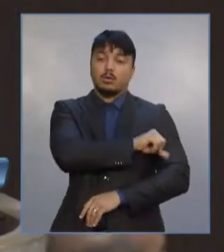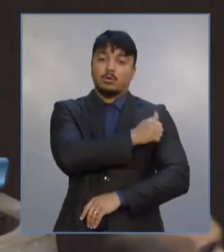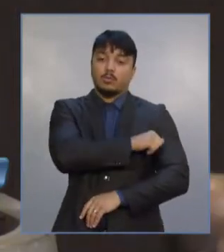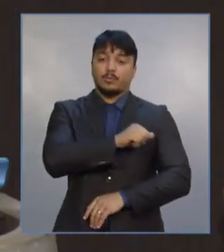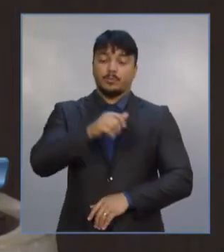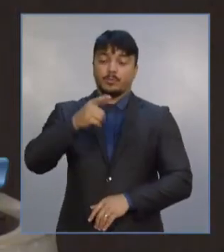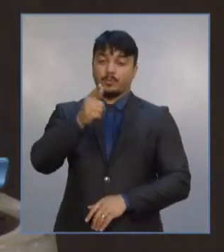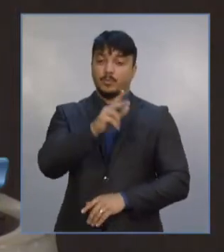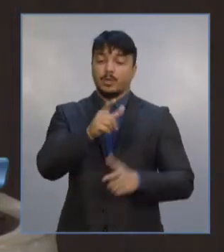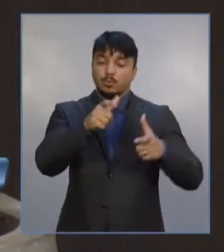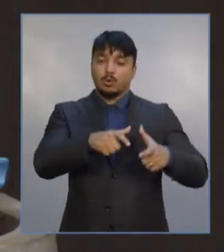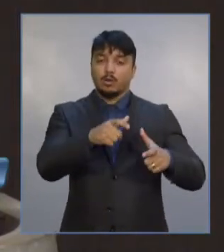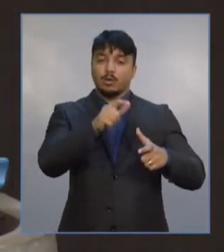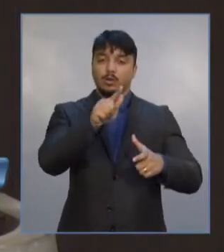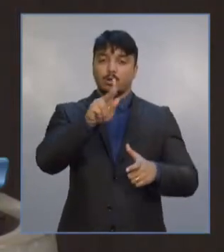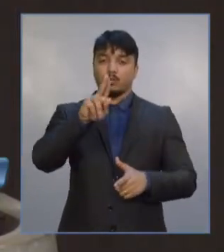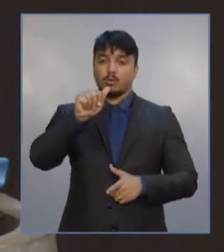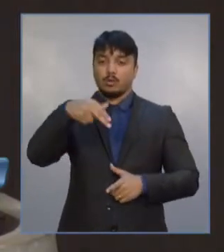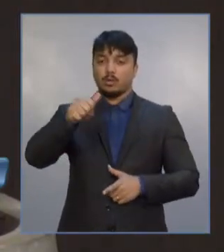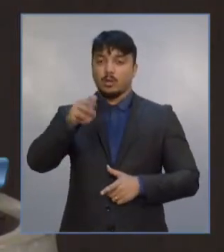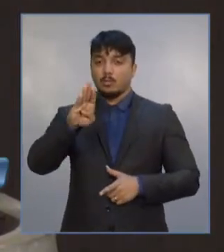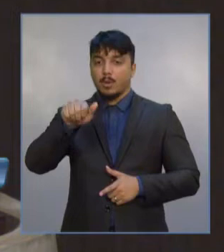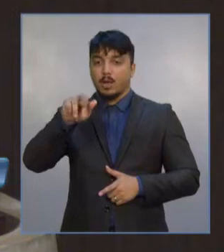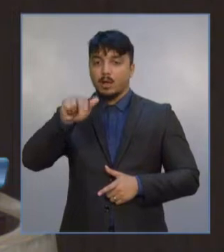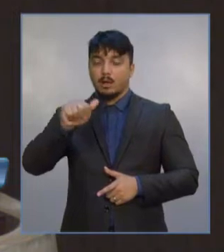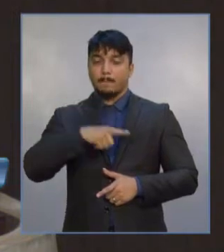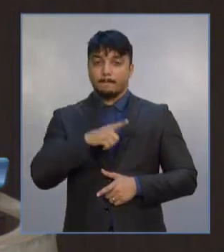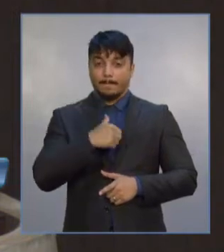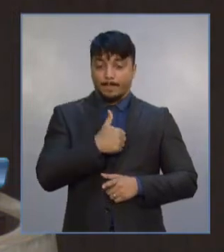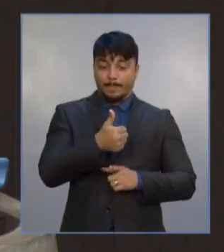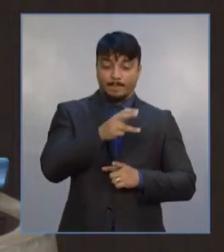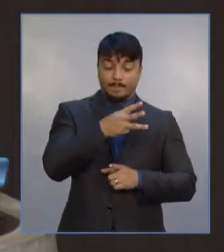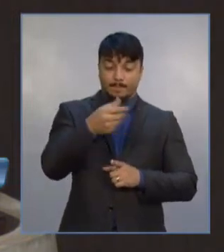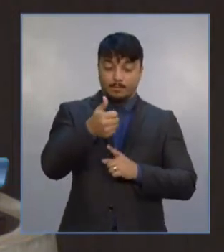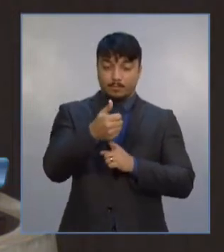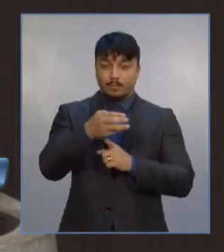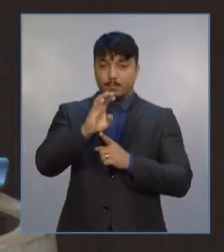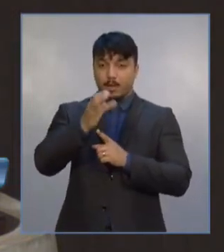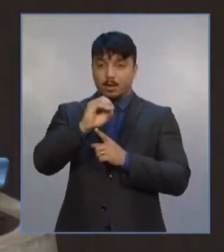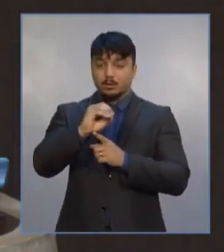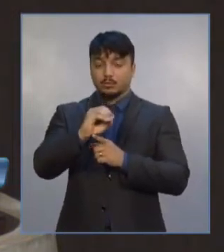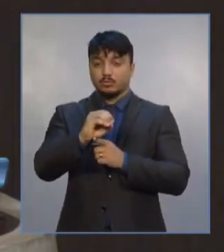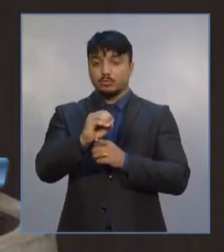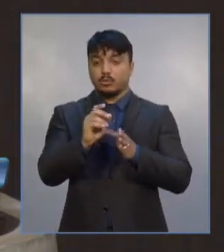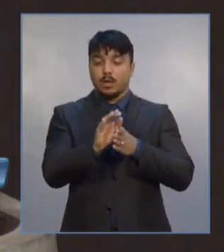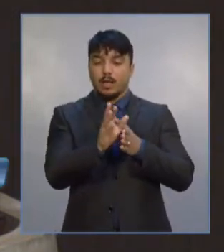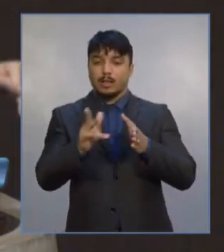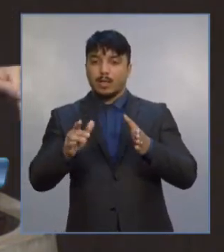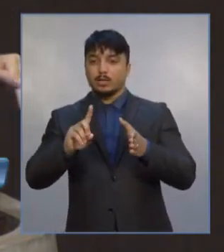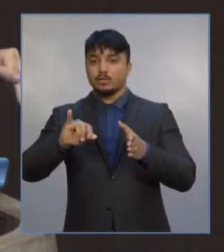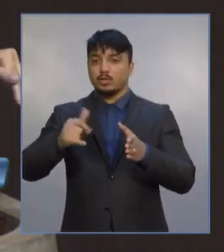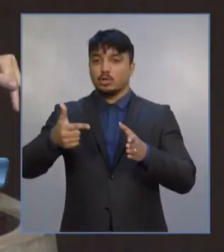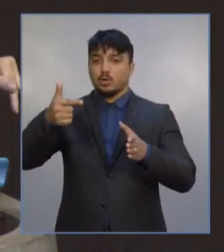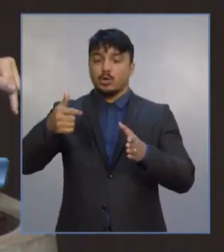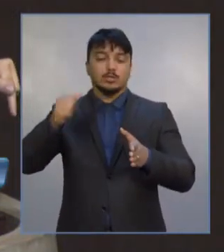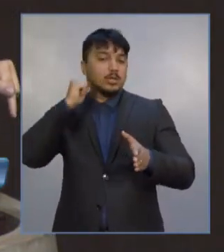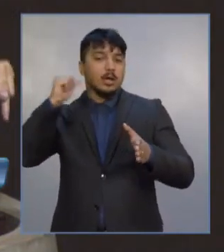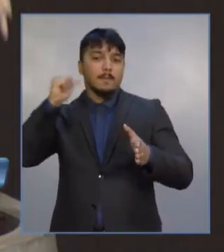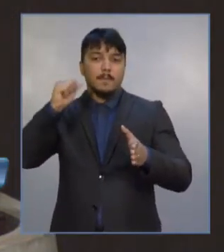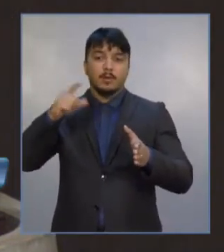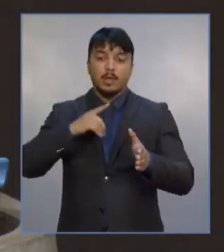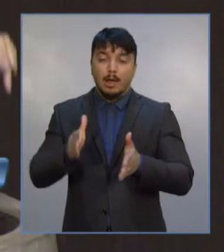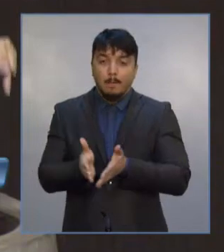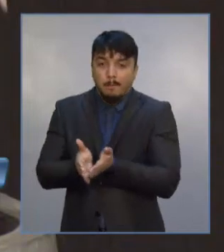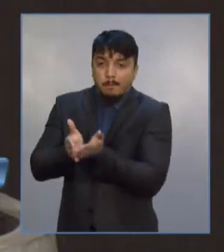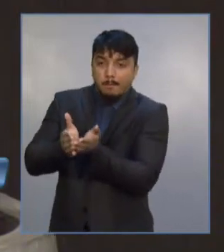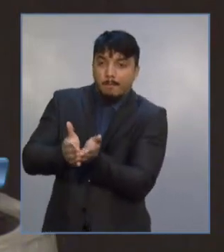Guanabara, entre o 31 de março de 64 e o 2 de abril de 64, foram os Estados Unidos,